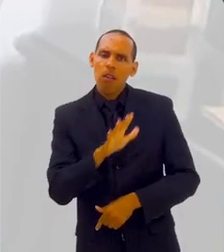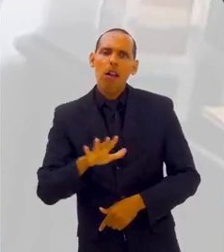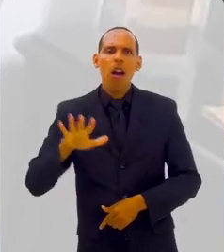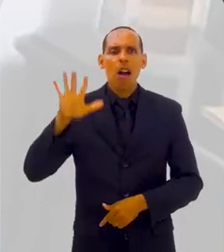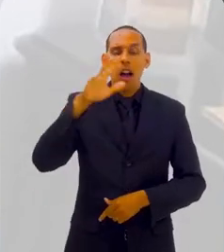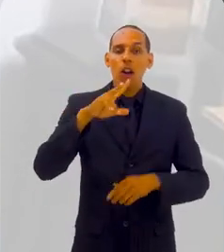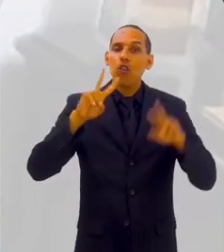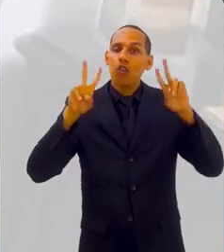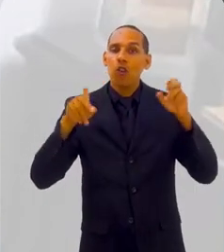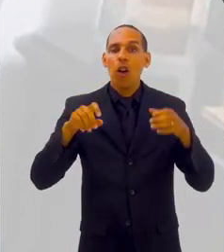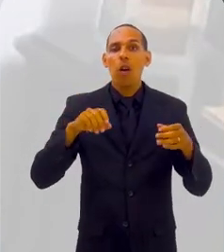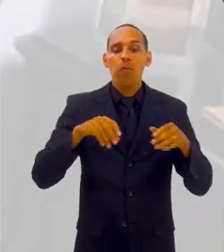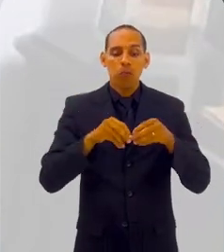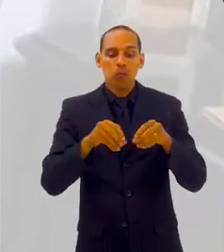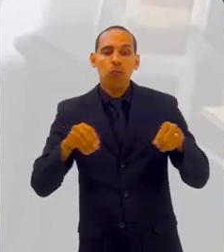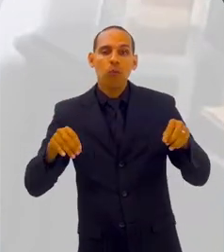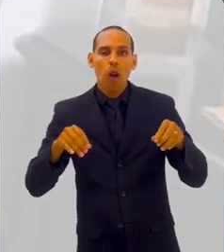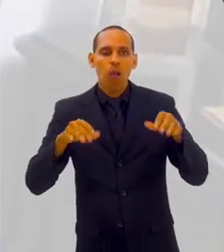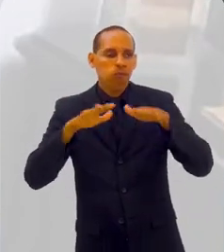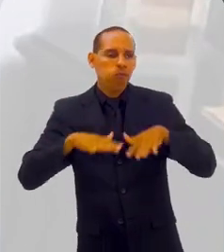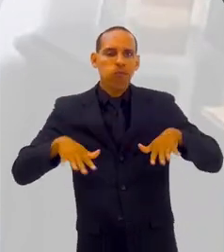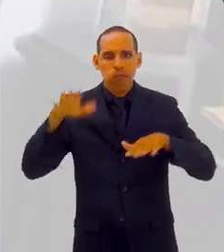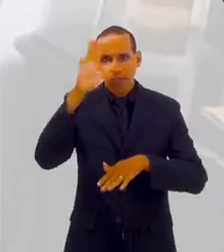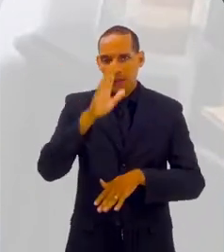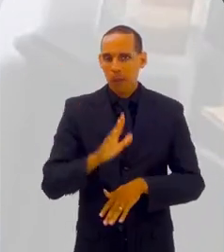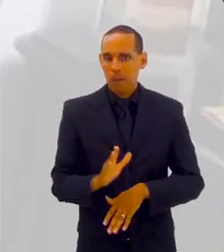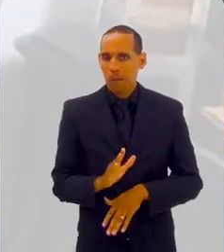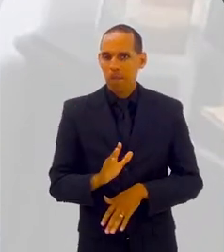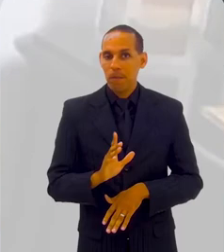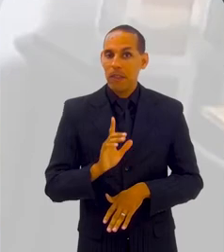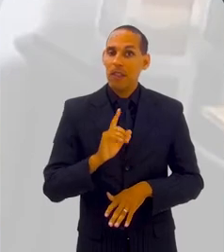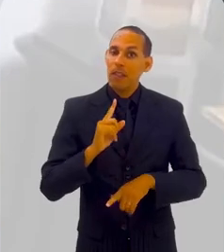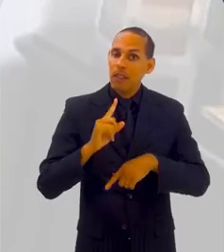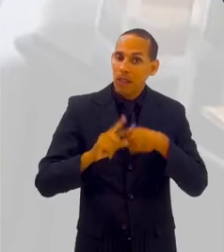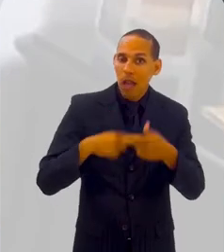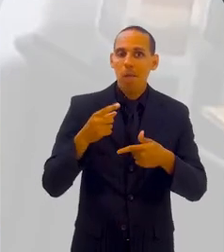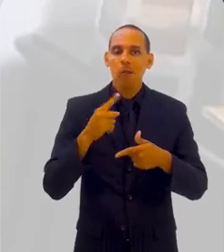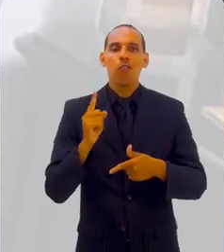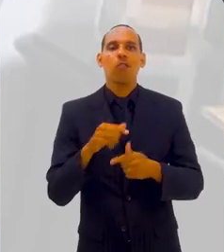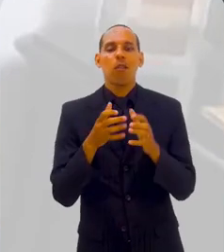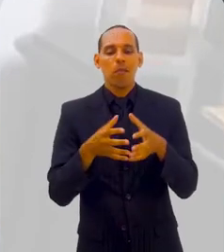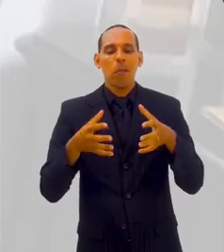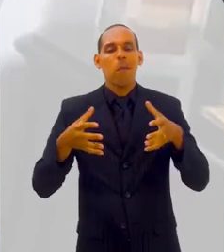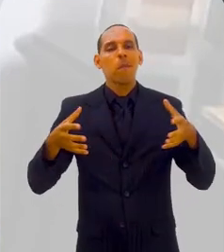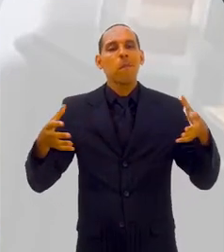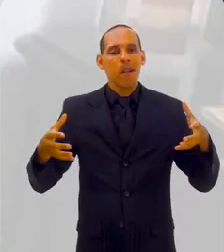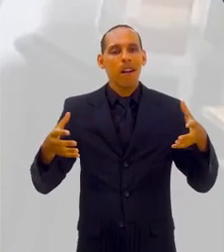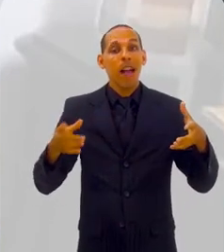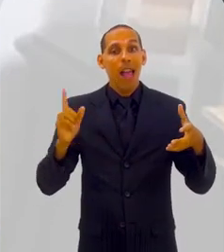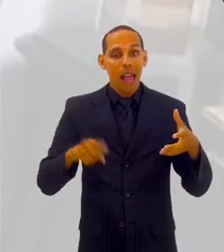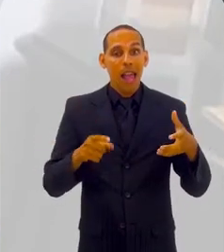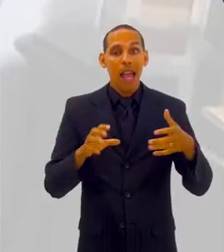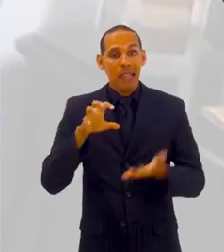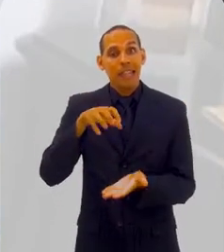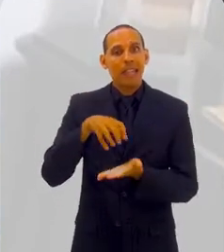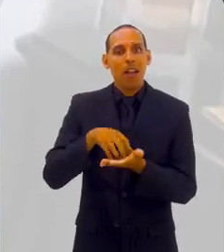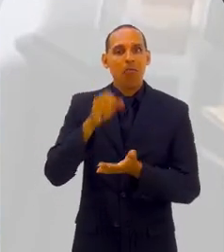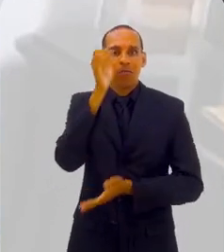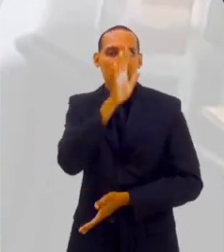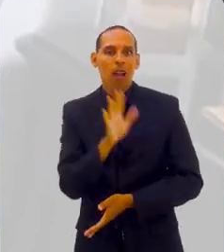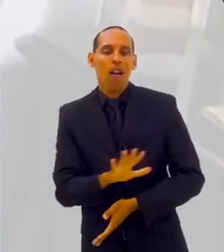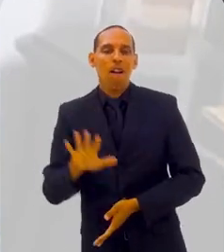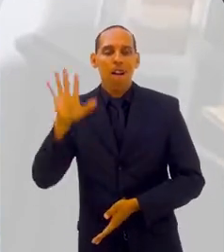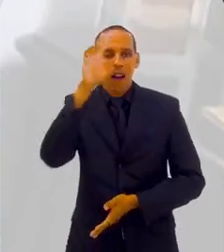né? Depois, esse escopo foi ampliado e nós viramos um Centro Nacional de Pesquisa de Solos,